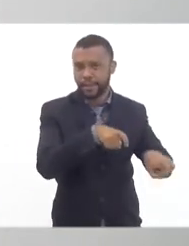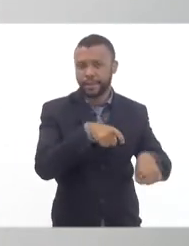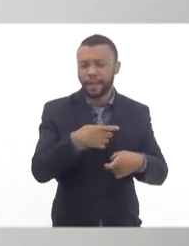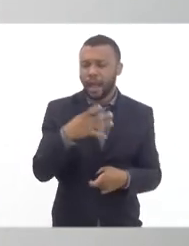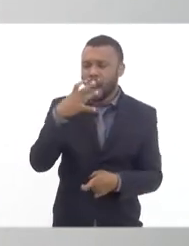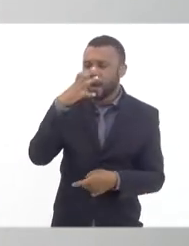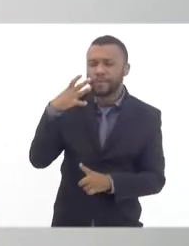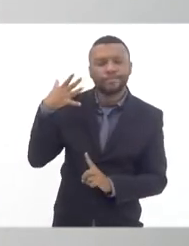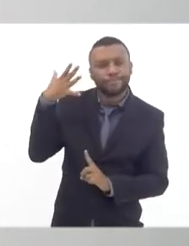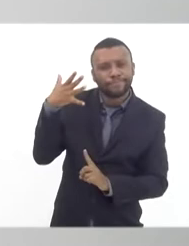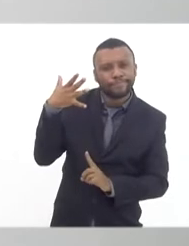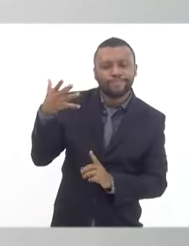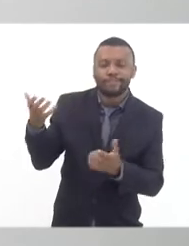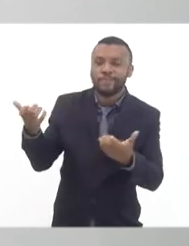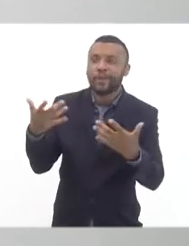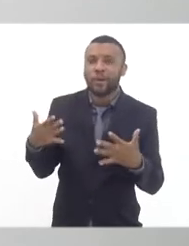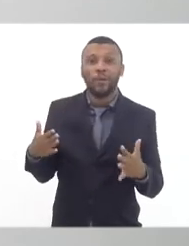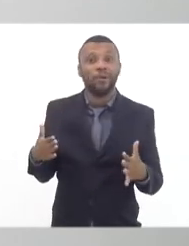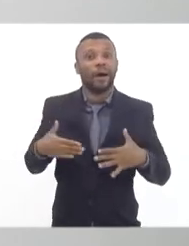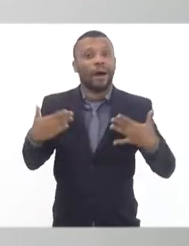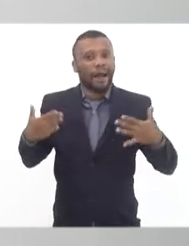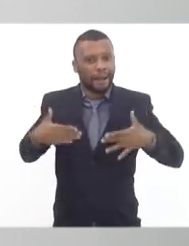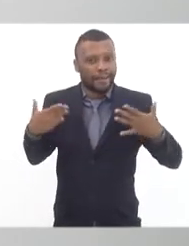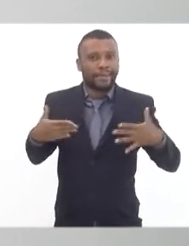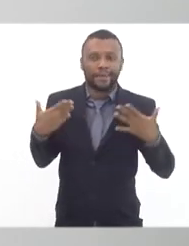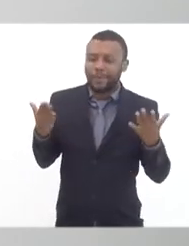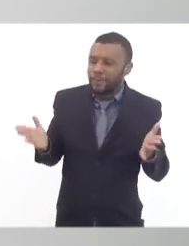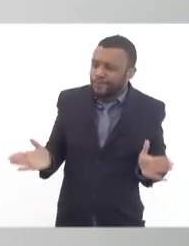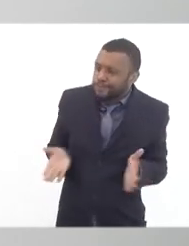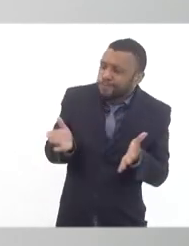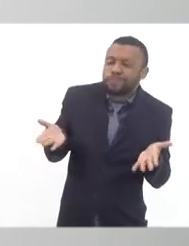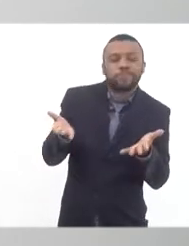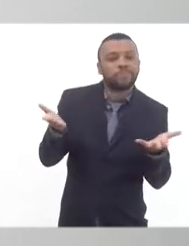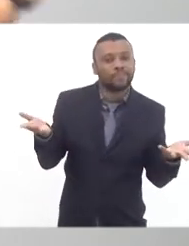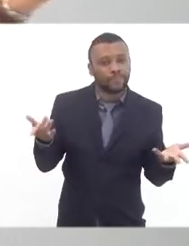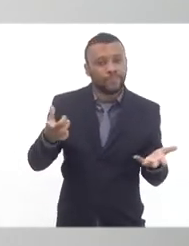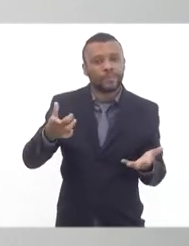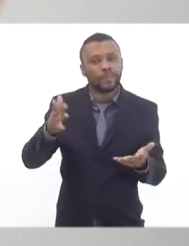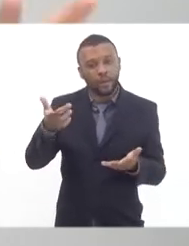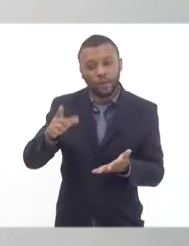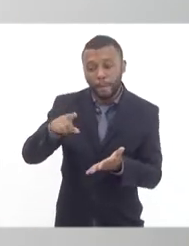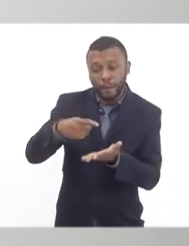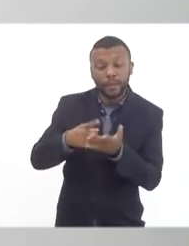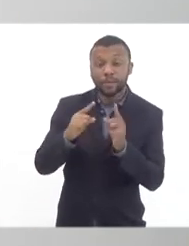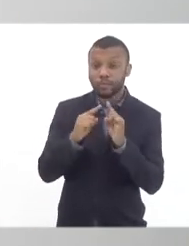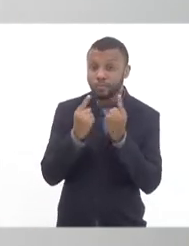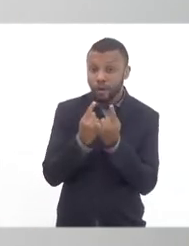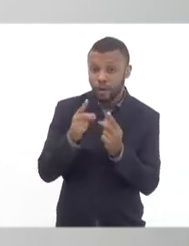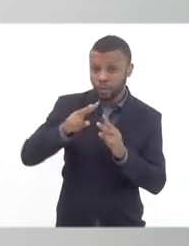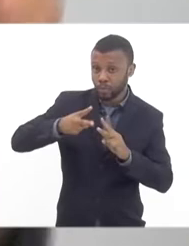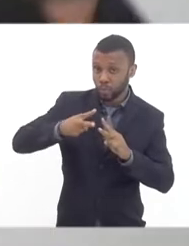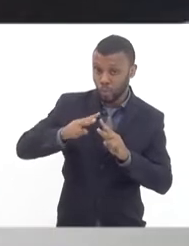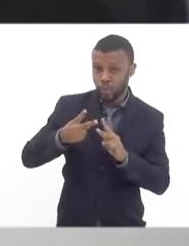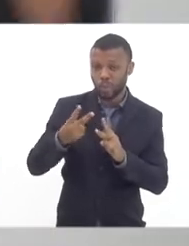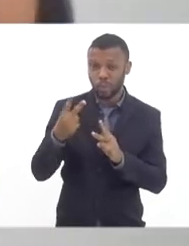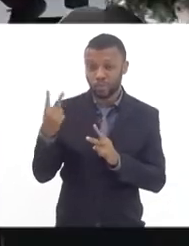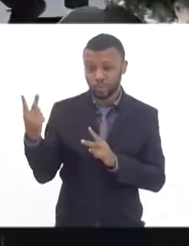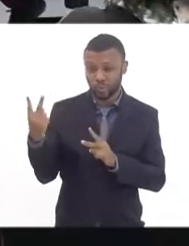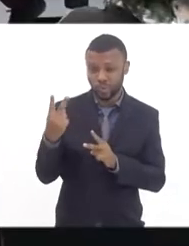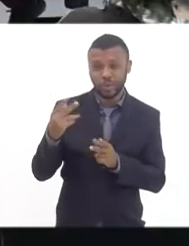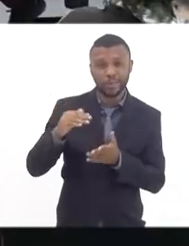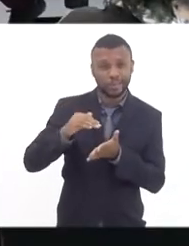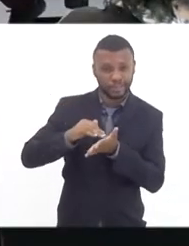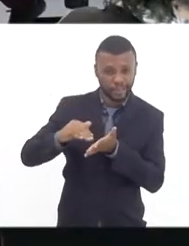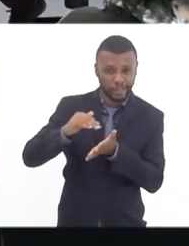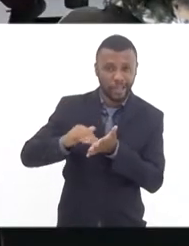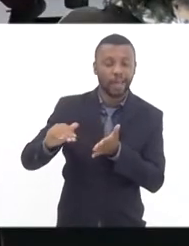fala foi bastante estimulante, muito estimulante. Eu estive em duas reuniões com dois secretários de Estado de Segurança, o Romário